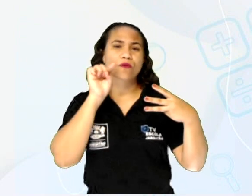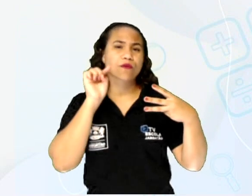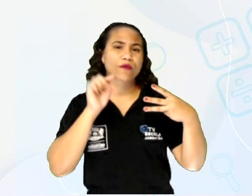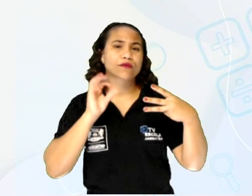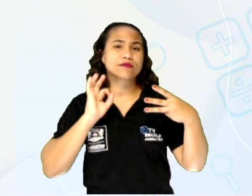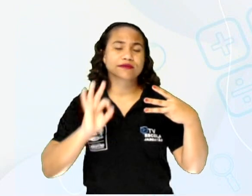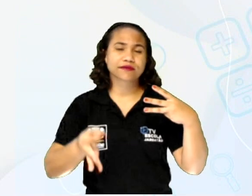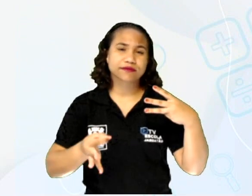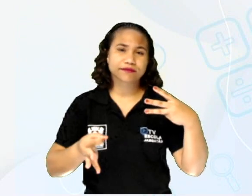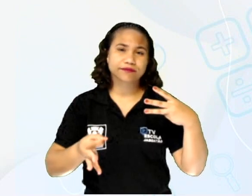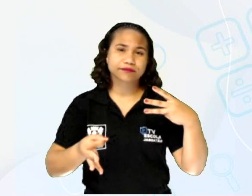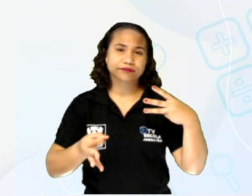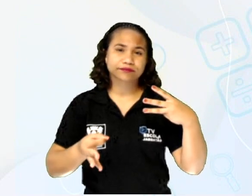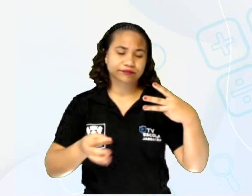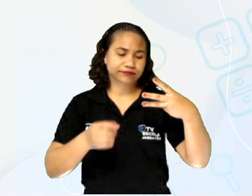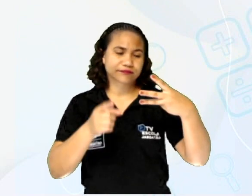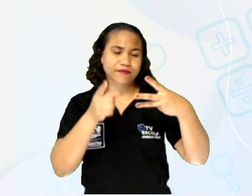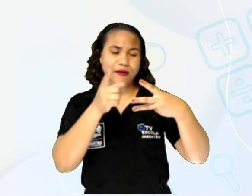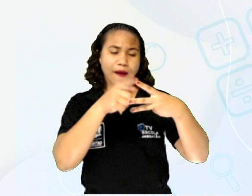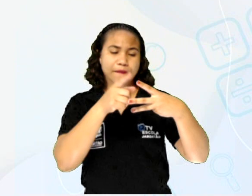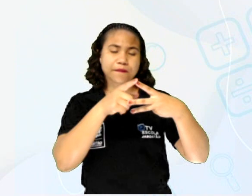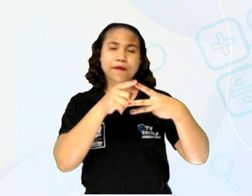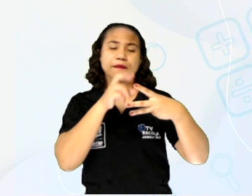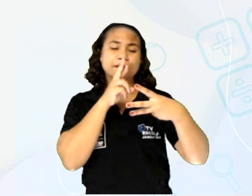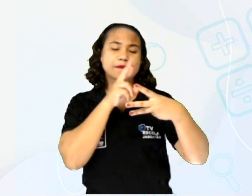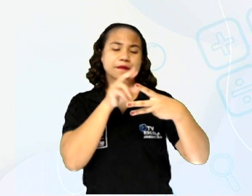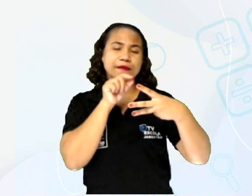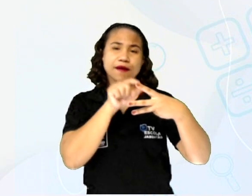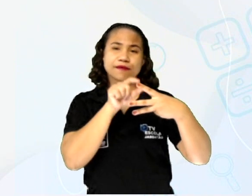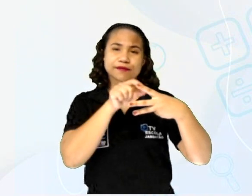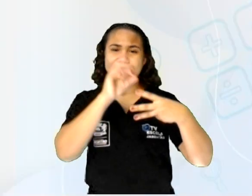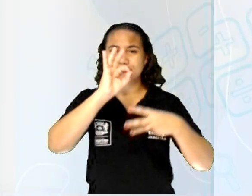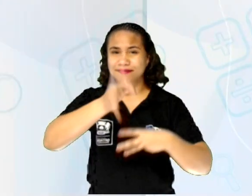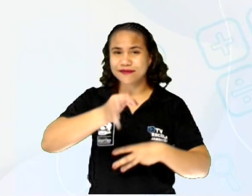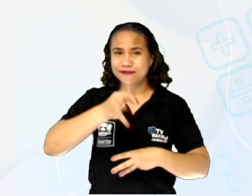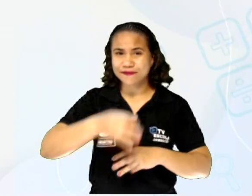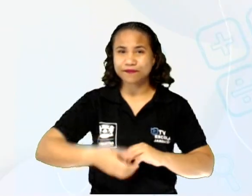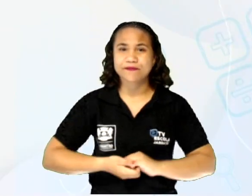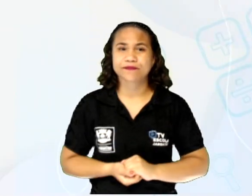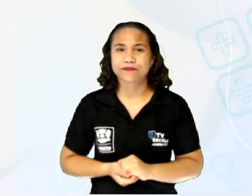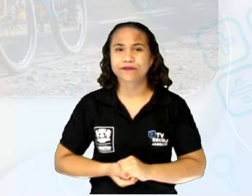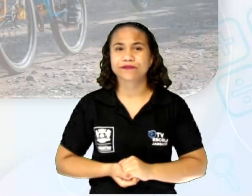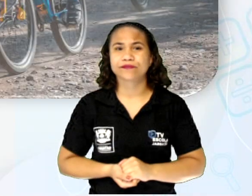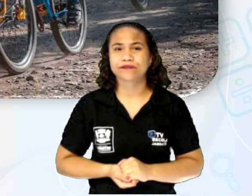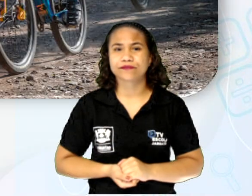certa? A primeira frase é a que está correta.